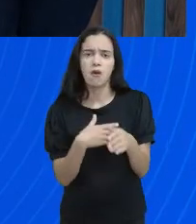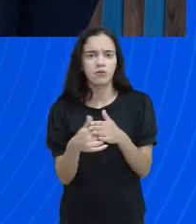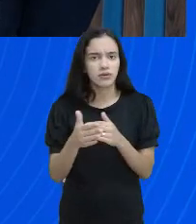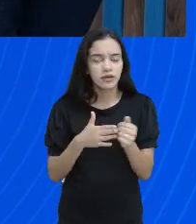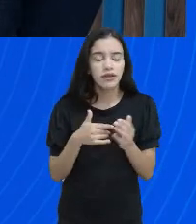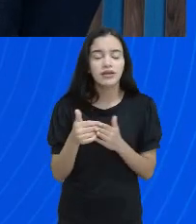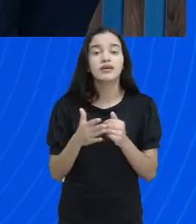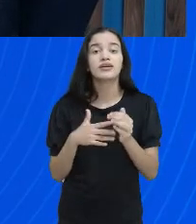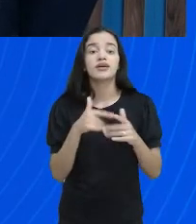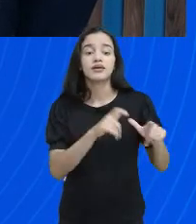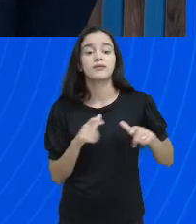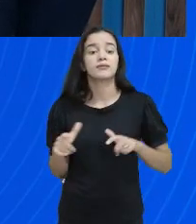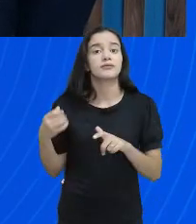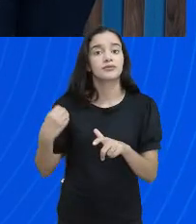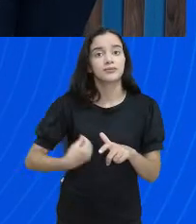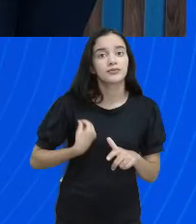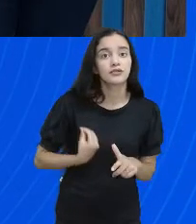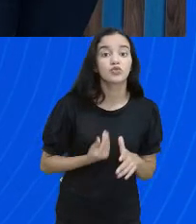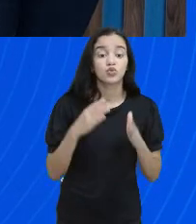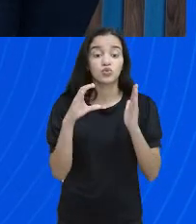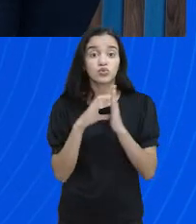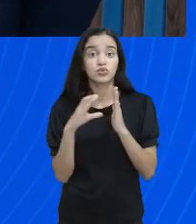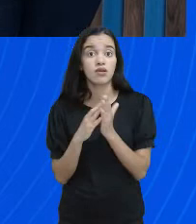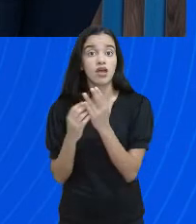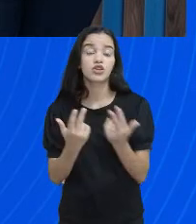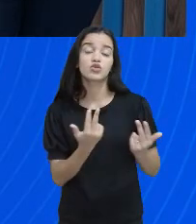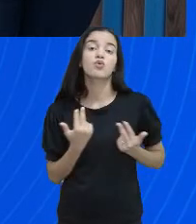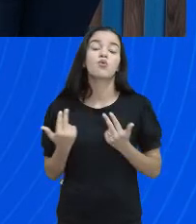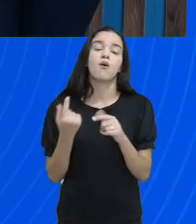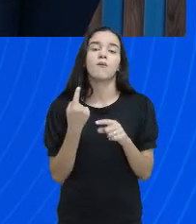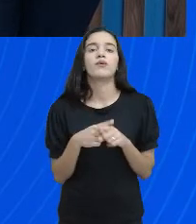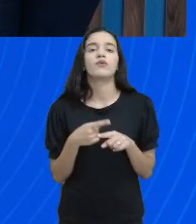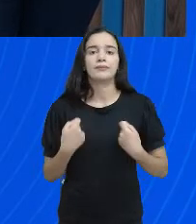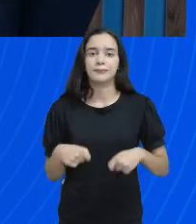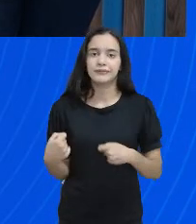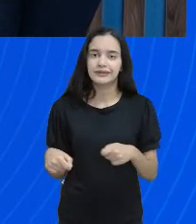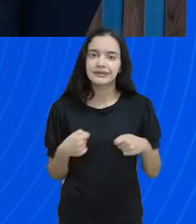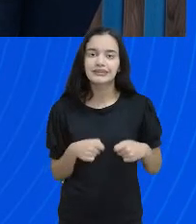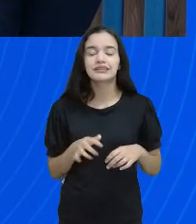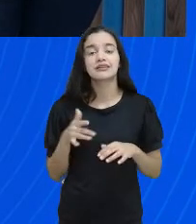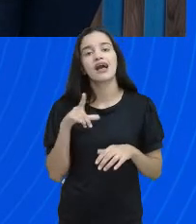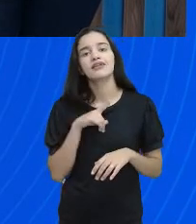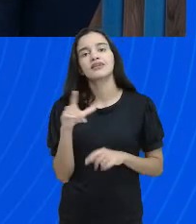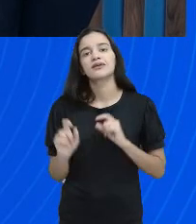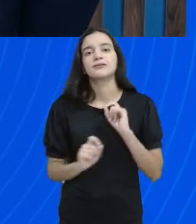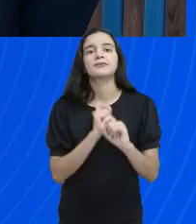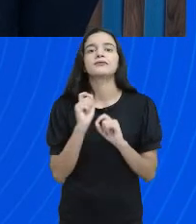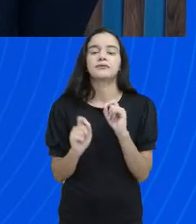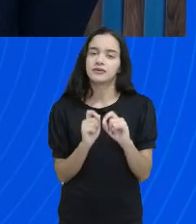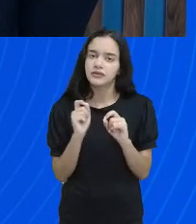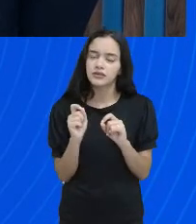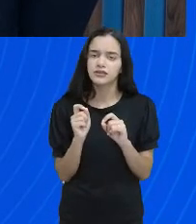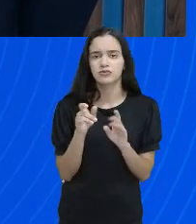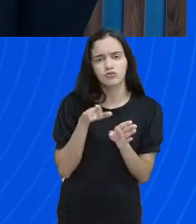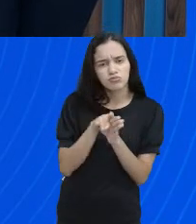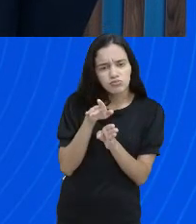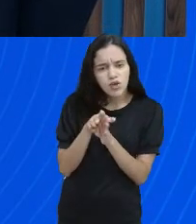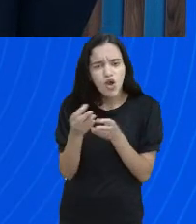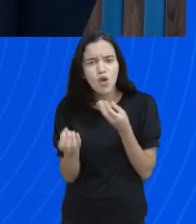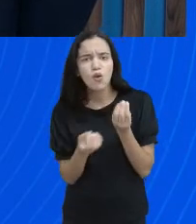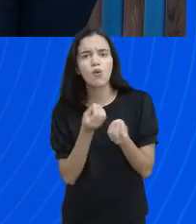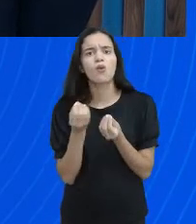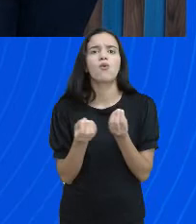estiver, o símbolo será igual. Por quê? Porque precisa ter um direcionamento aí, né? Como